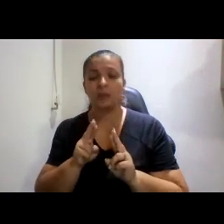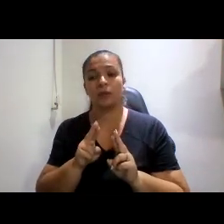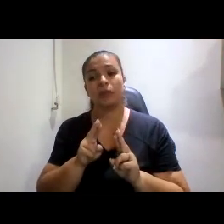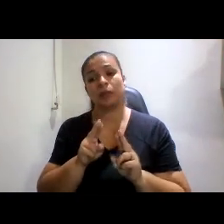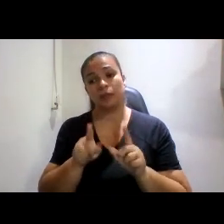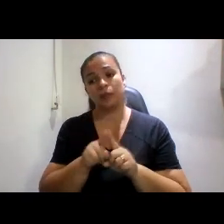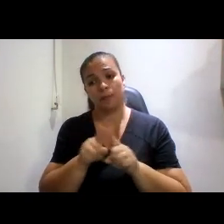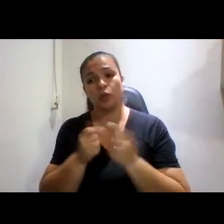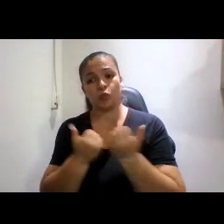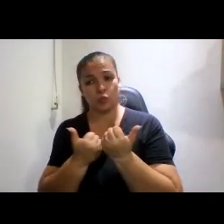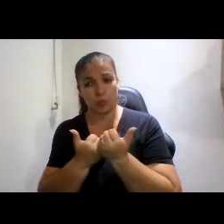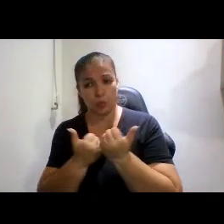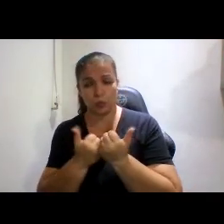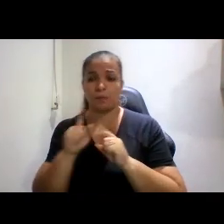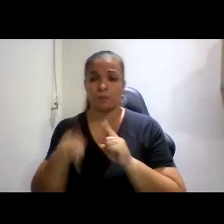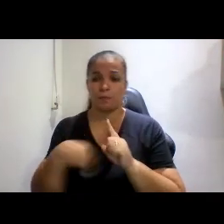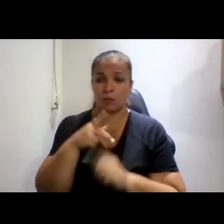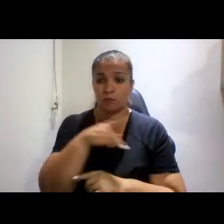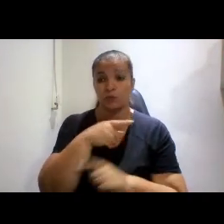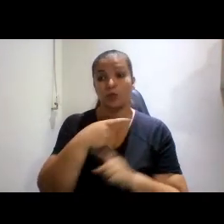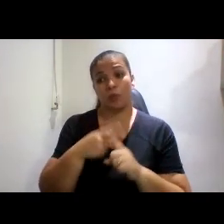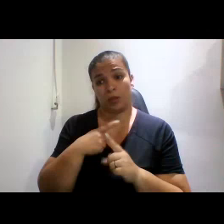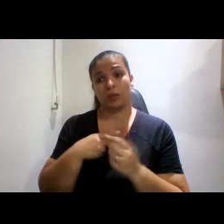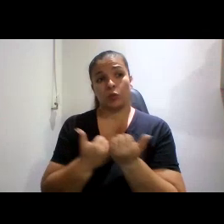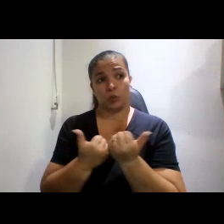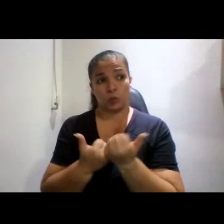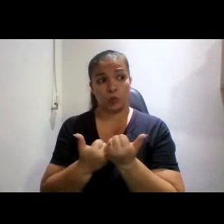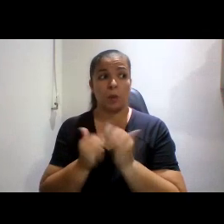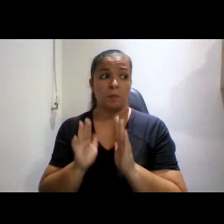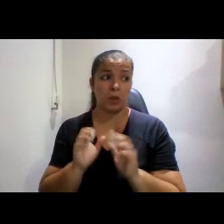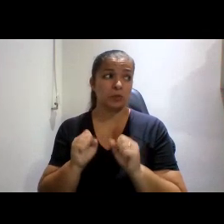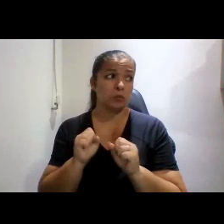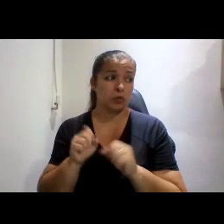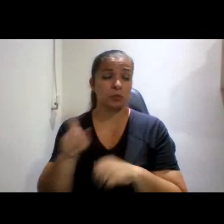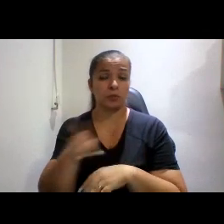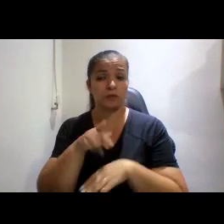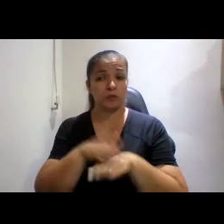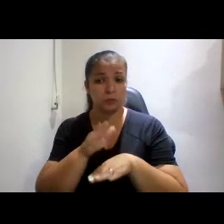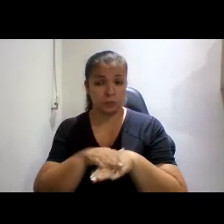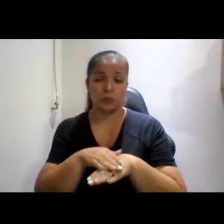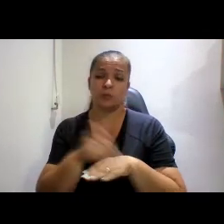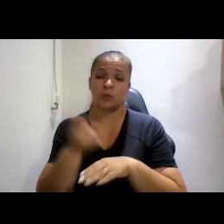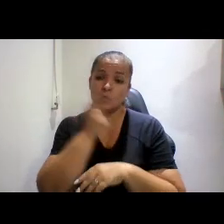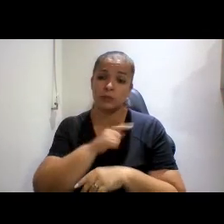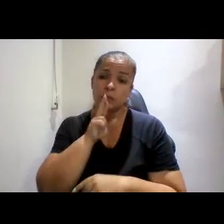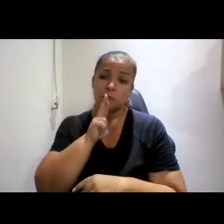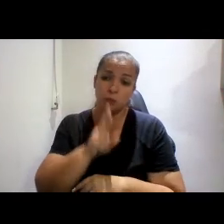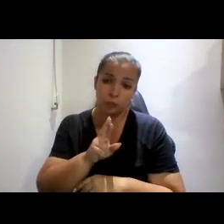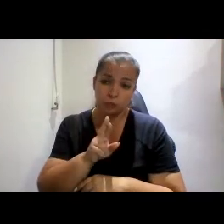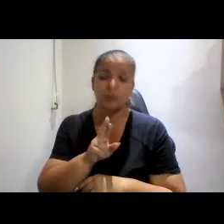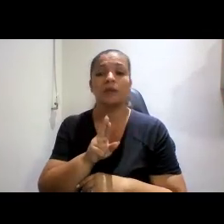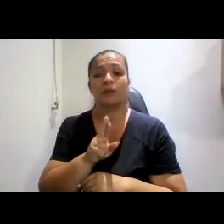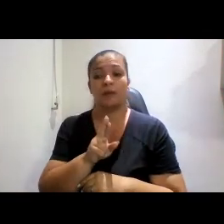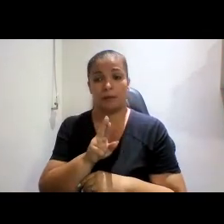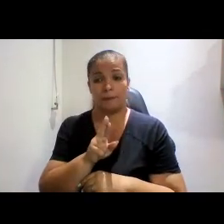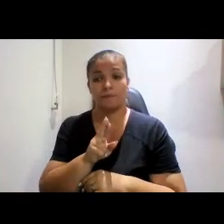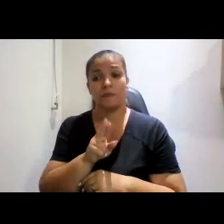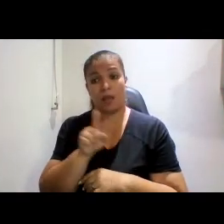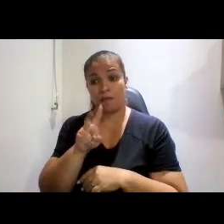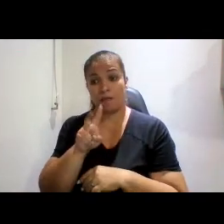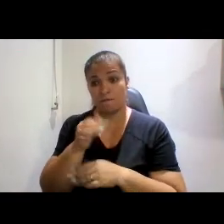né? A gente tem os tutores, mas pode ser uma questão que o professor vai precisar responder. Ela vai fazer a gravação